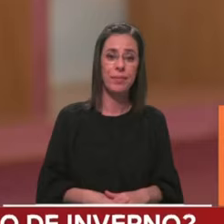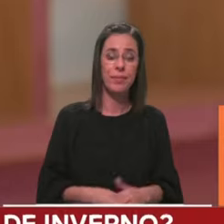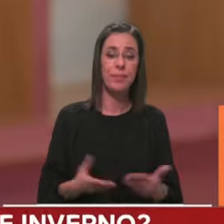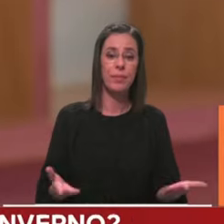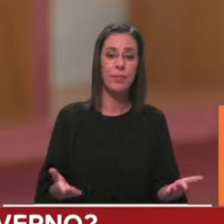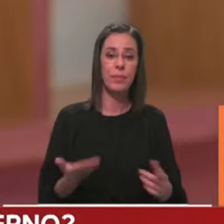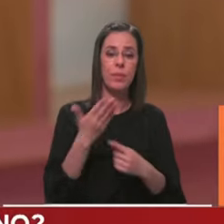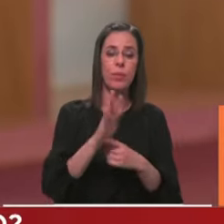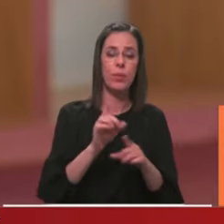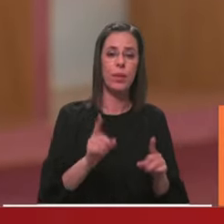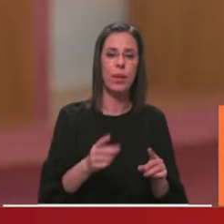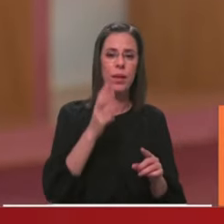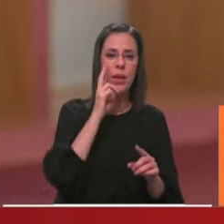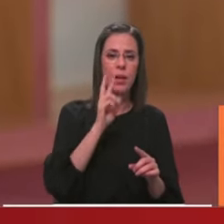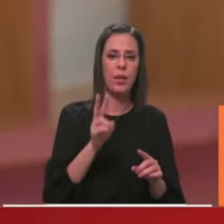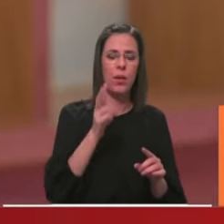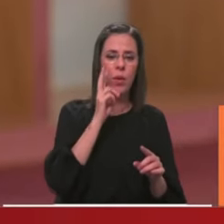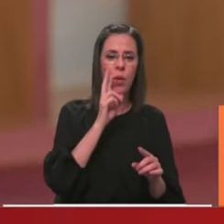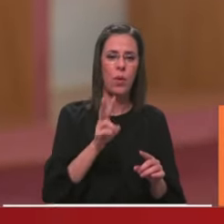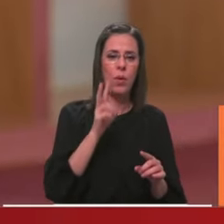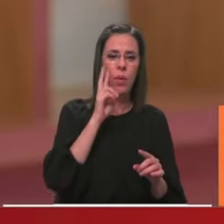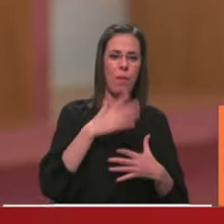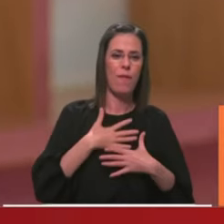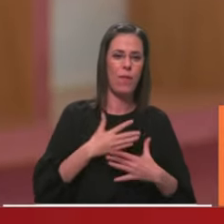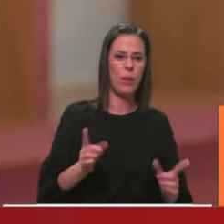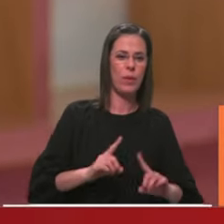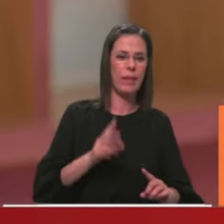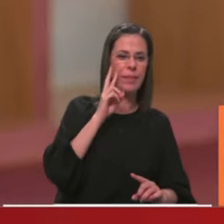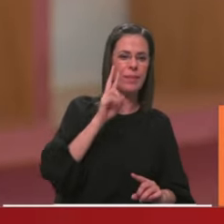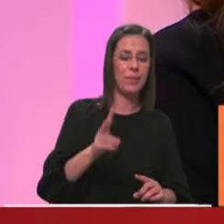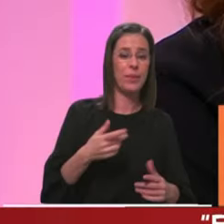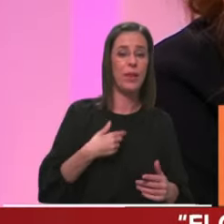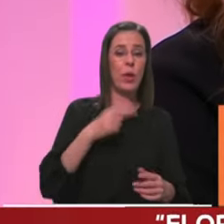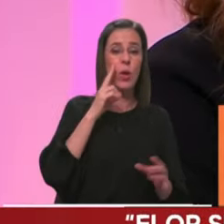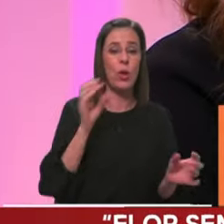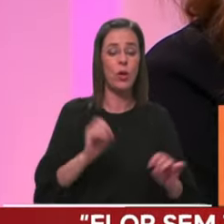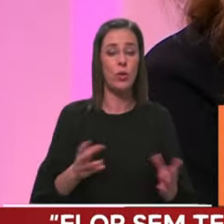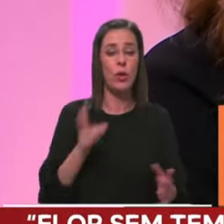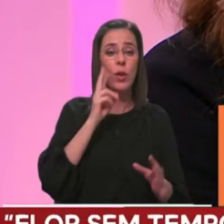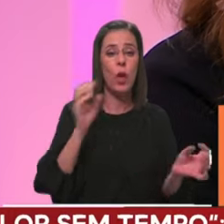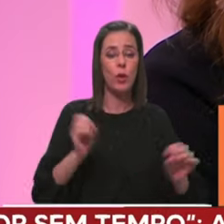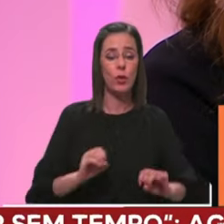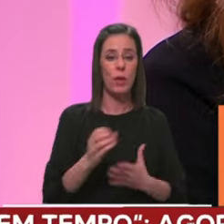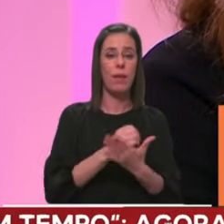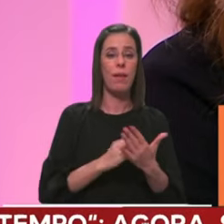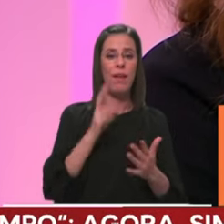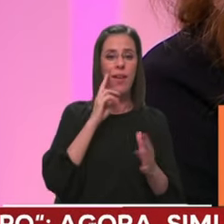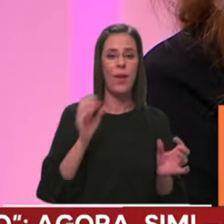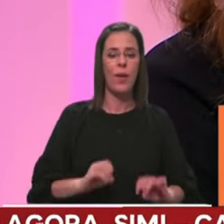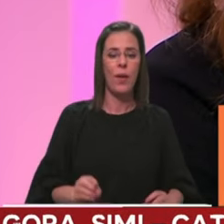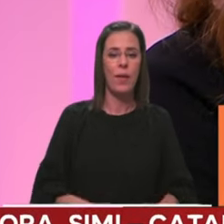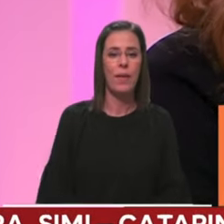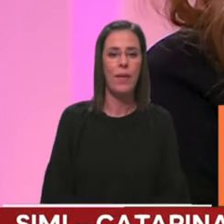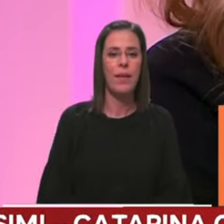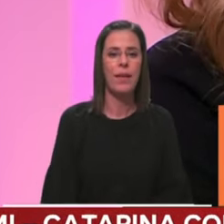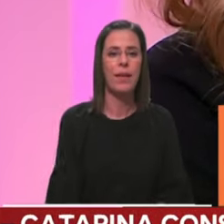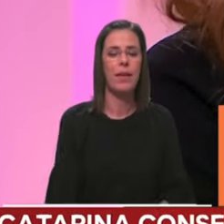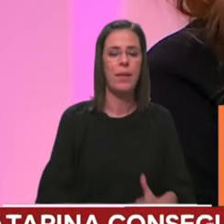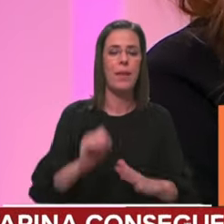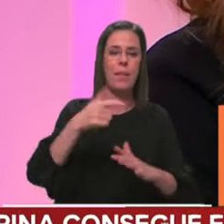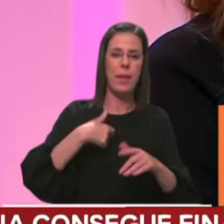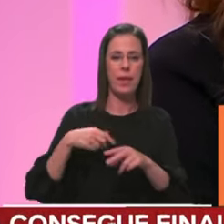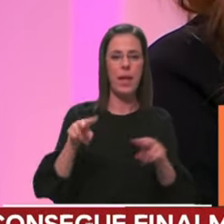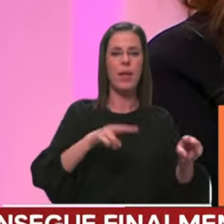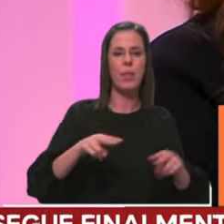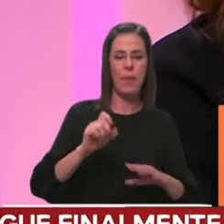mas mas por exemplo agora tavas a olhar mas não tavas a olhar com muita vontade eu não tinha visto não tinhas vist nada disto não não não não e mandaram os